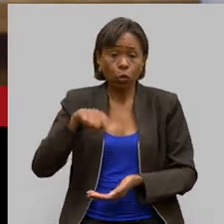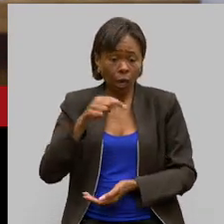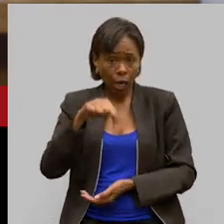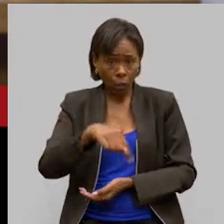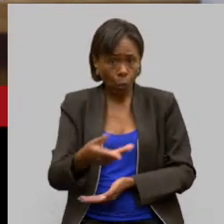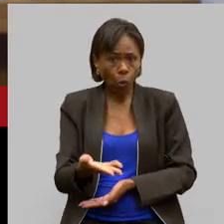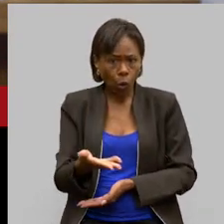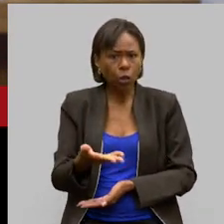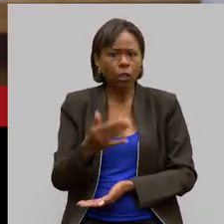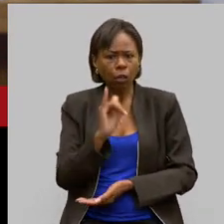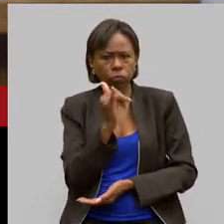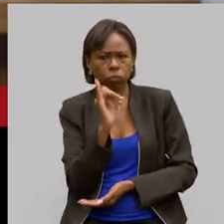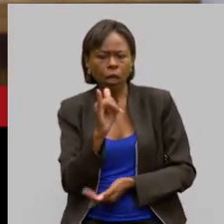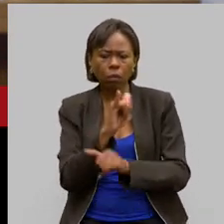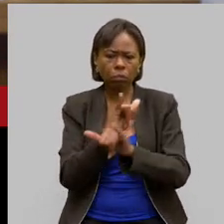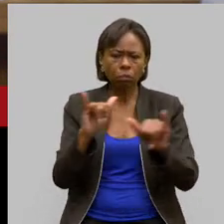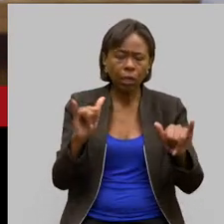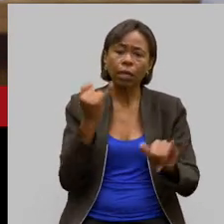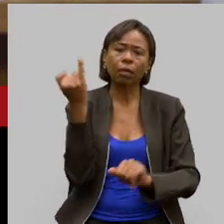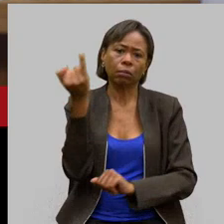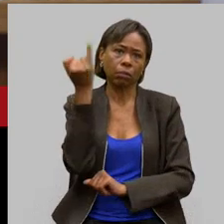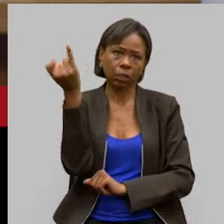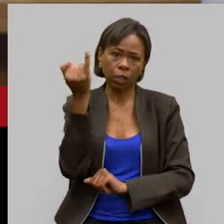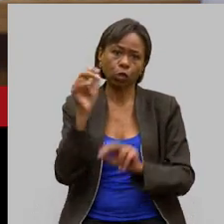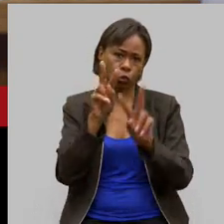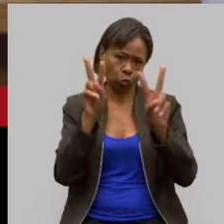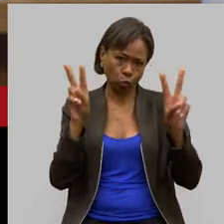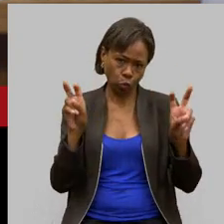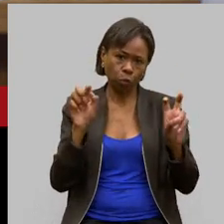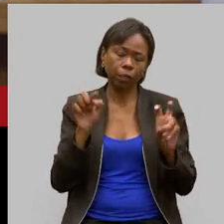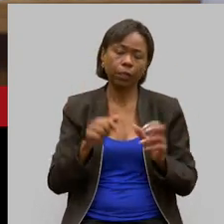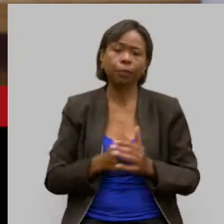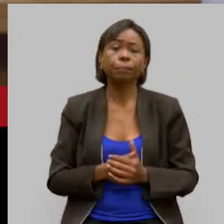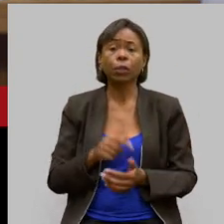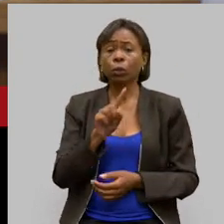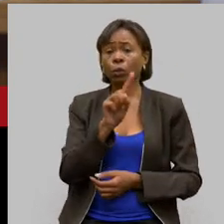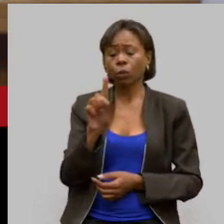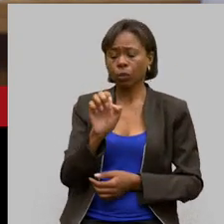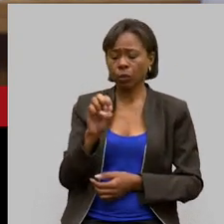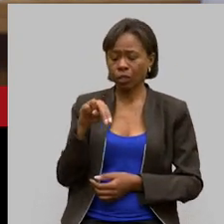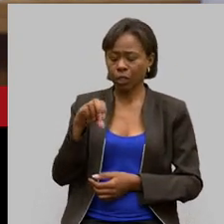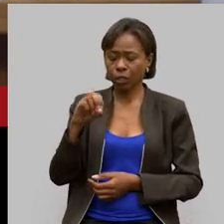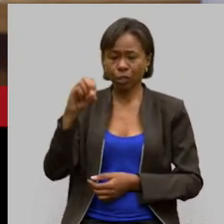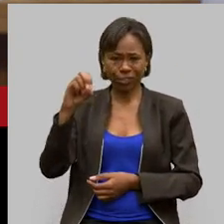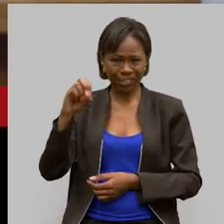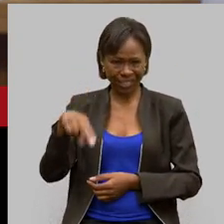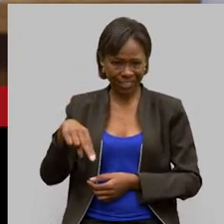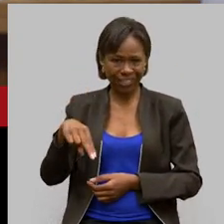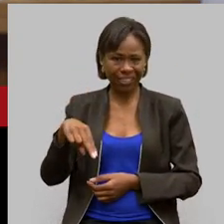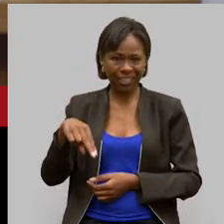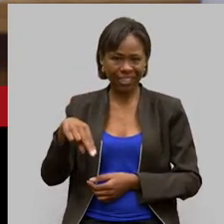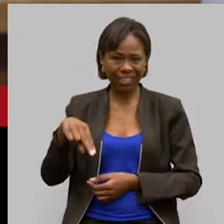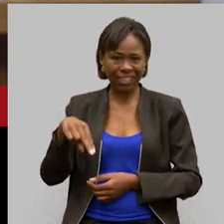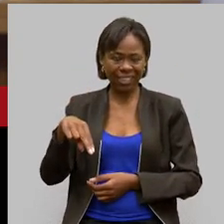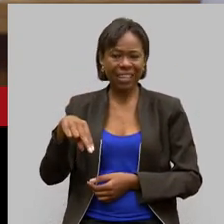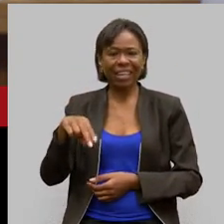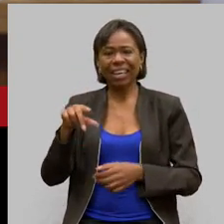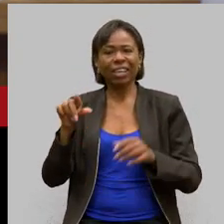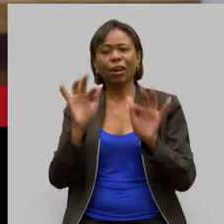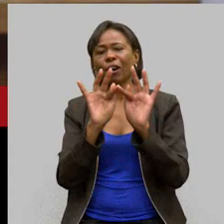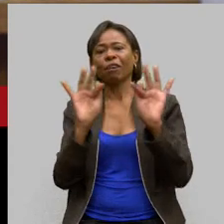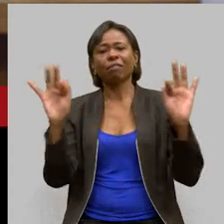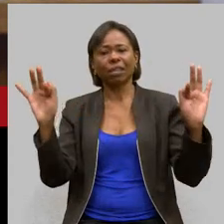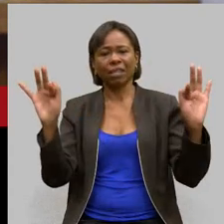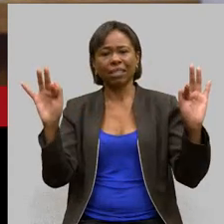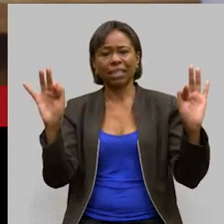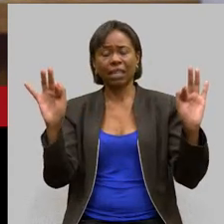vocês saber essas demandas estava conversando com o professor Zenon que há o lema né nada sobre nós sem nós ou seja hoje não se fala